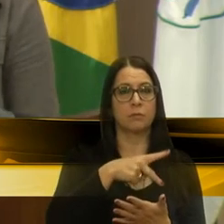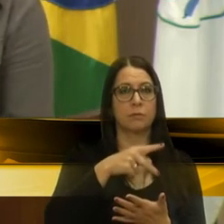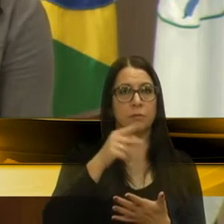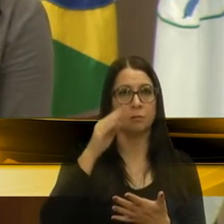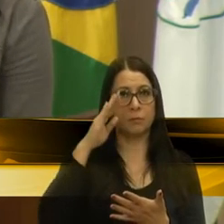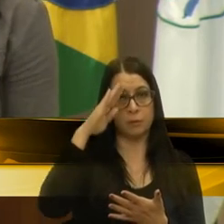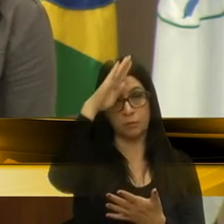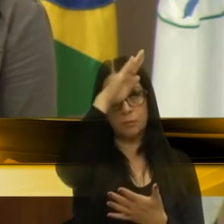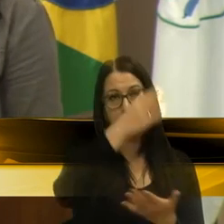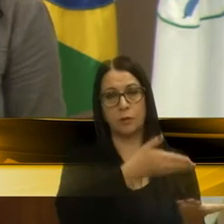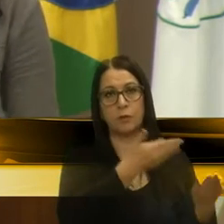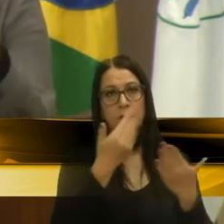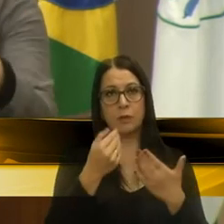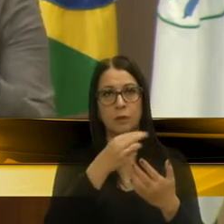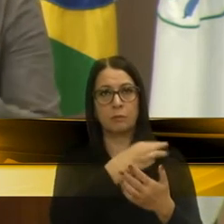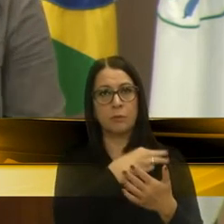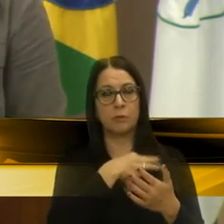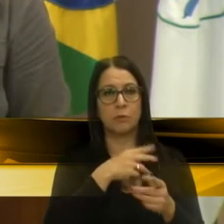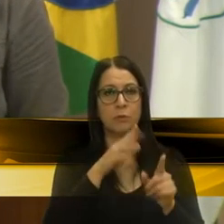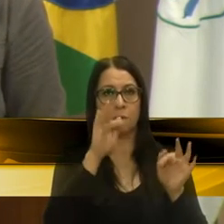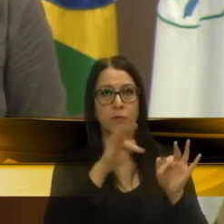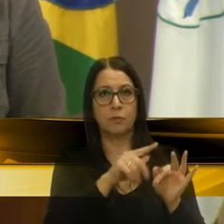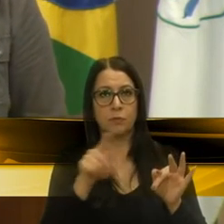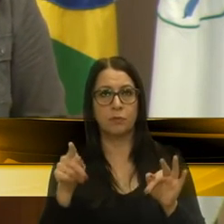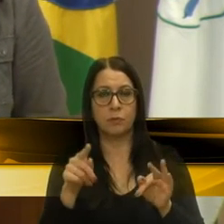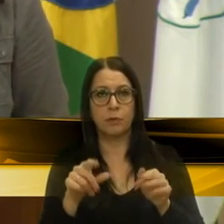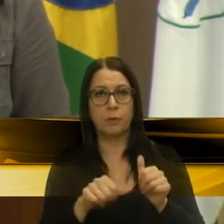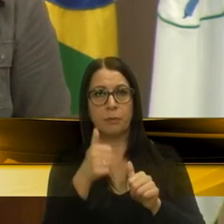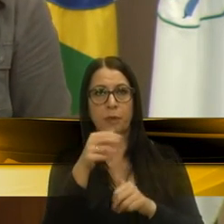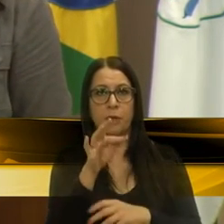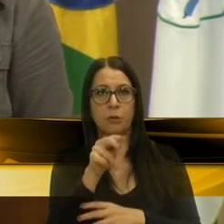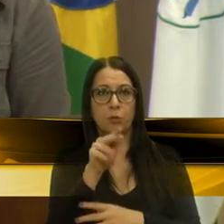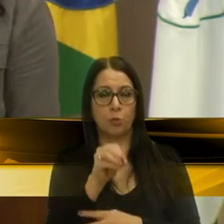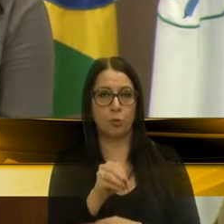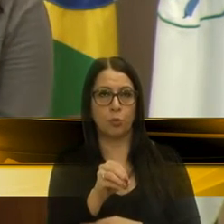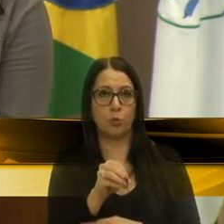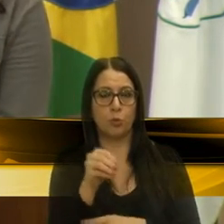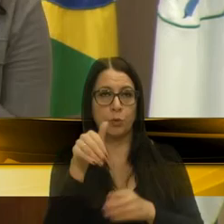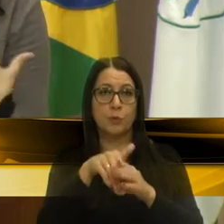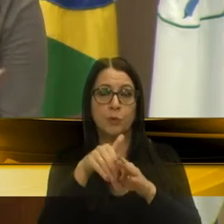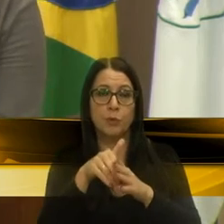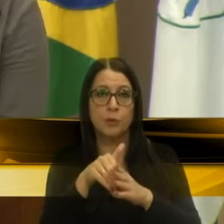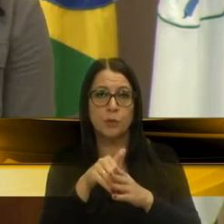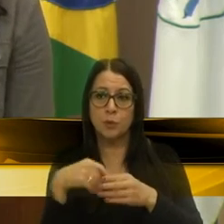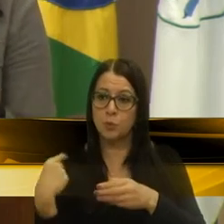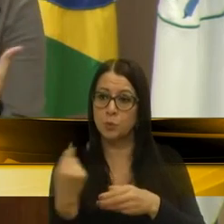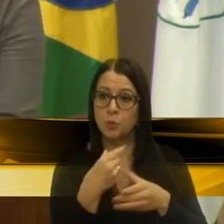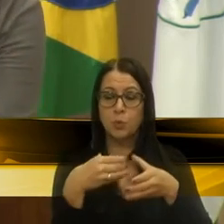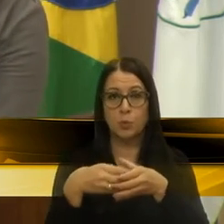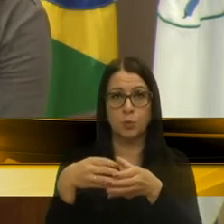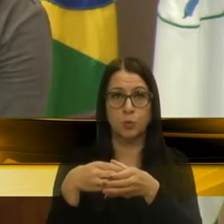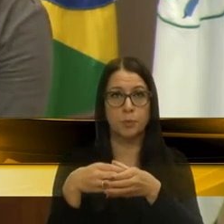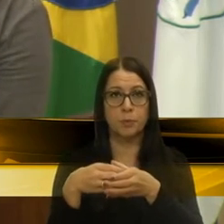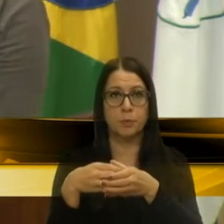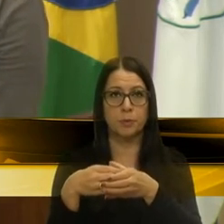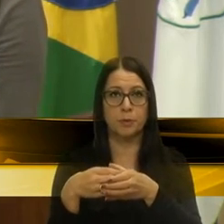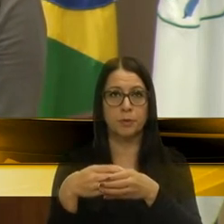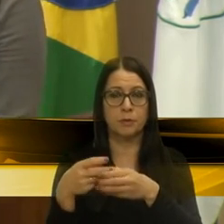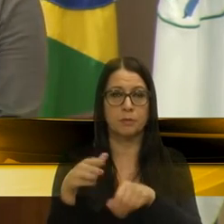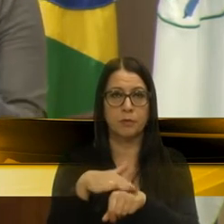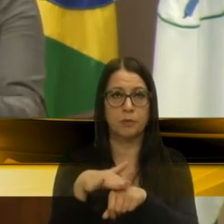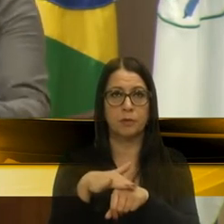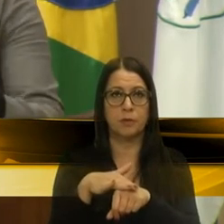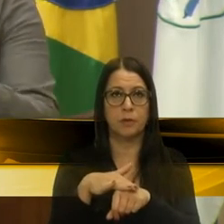o Moro para ser ministro logo no final do primeiro turno da eleição. E que o grupo, esses grupos deles ali,